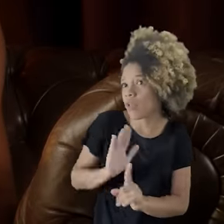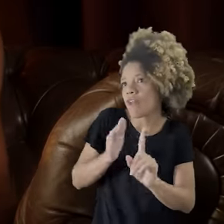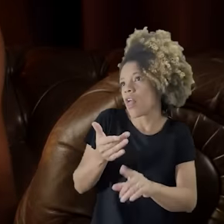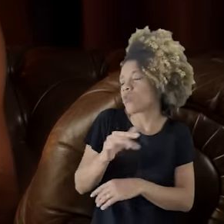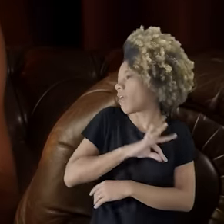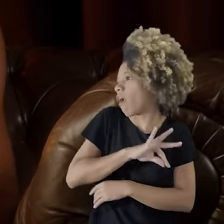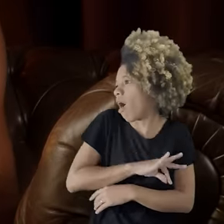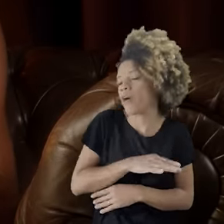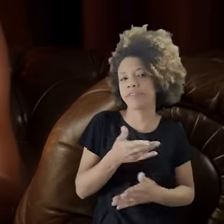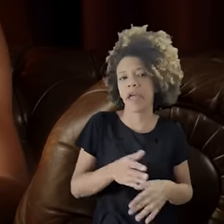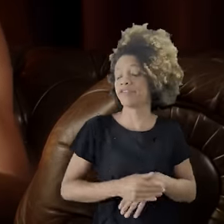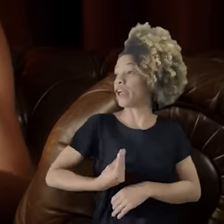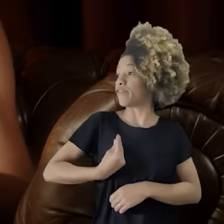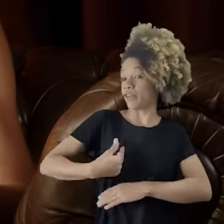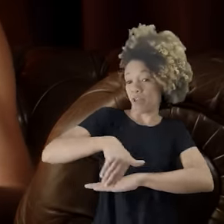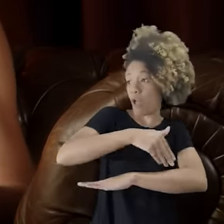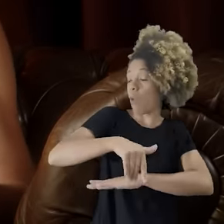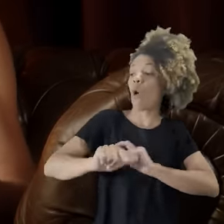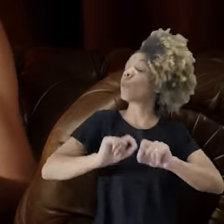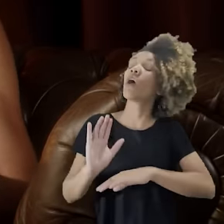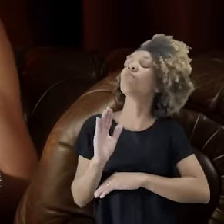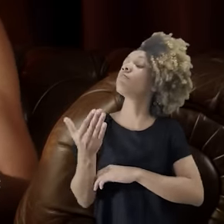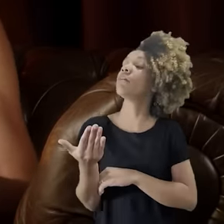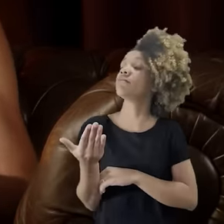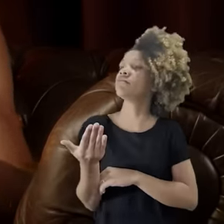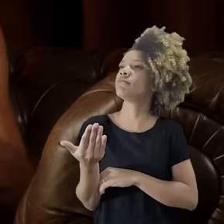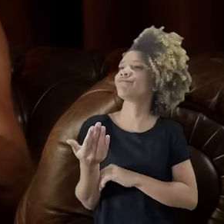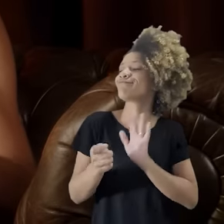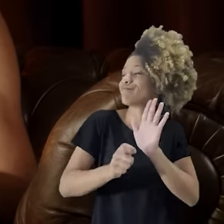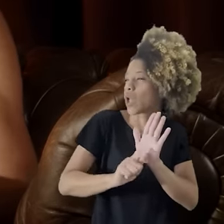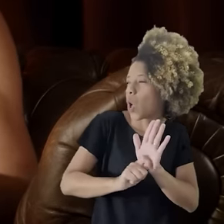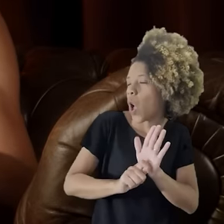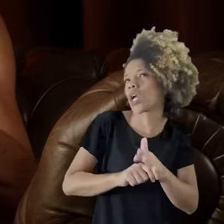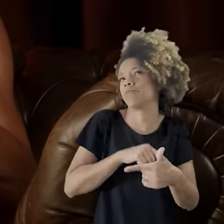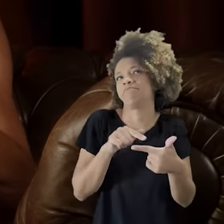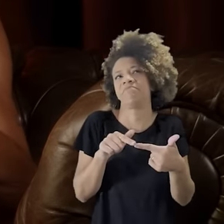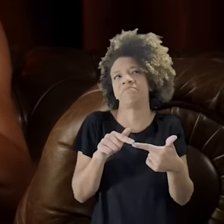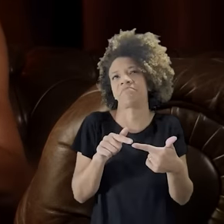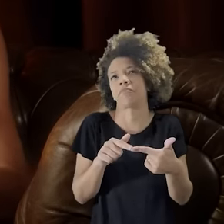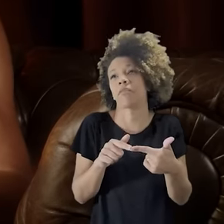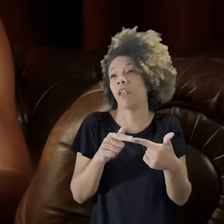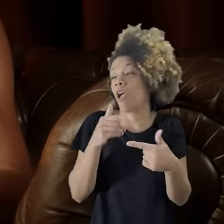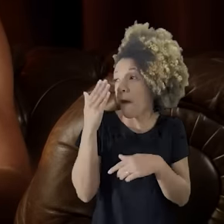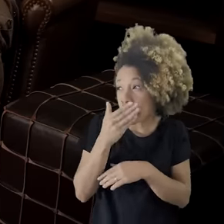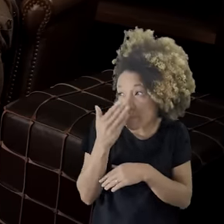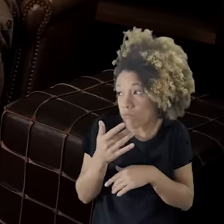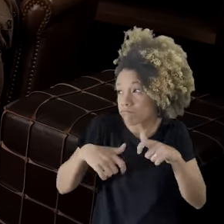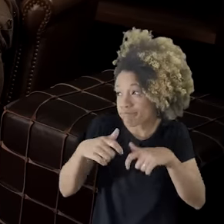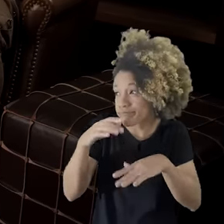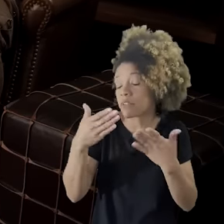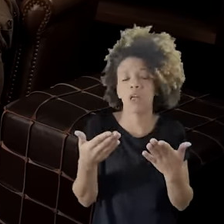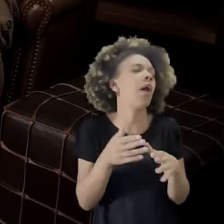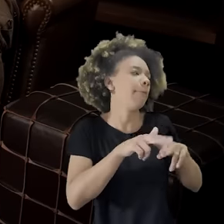cai para o mundo né E aí o que que acontece é droga a prostituição por